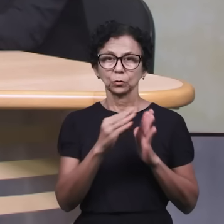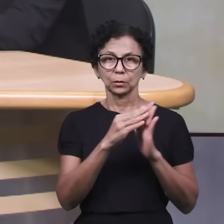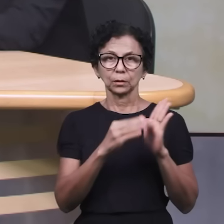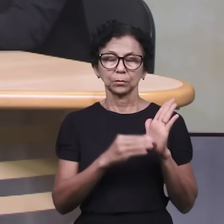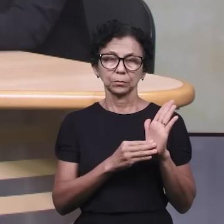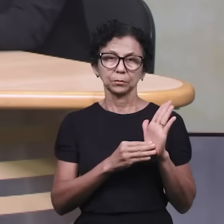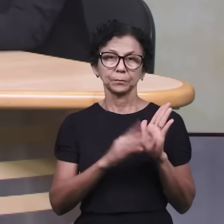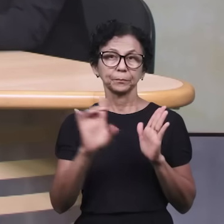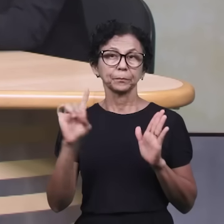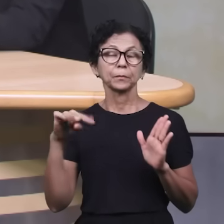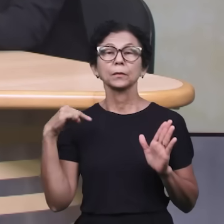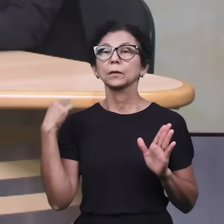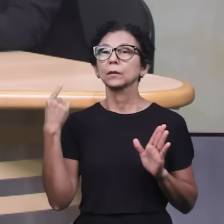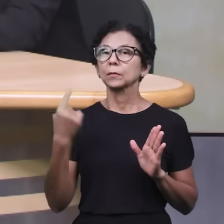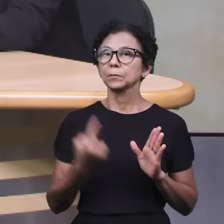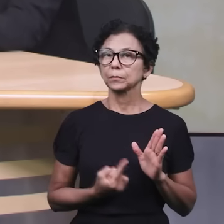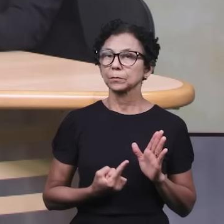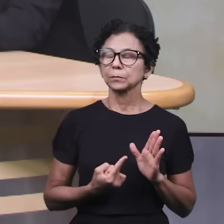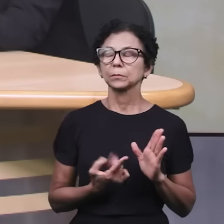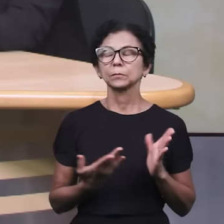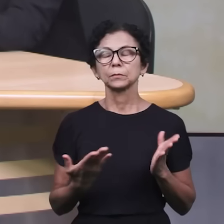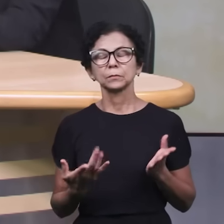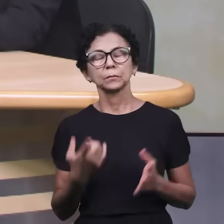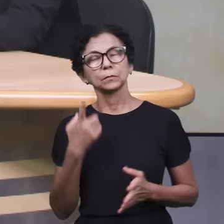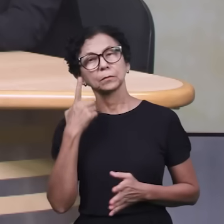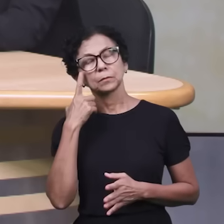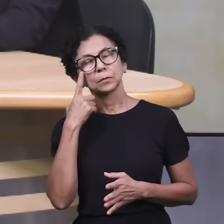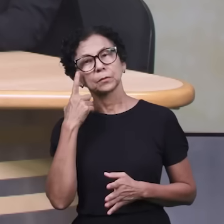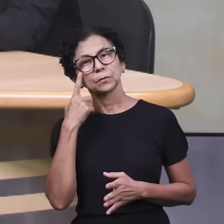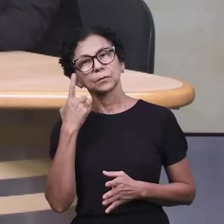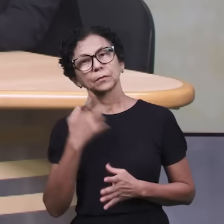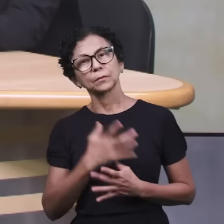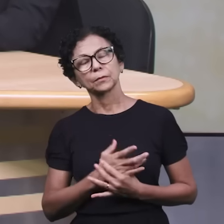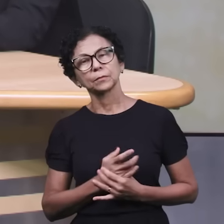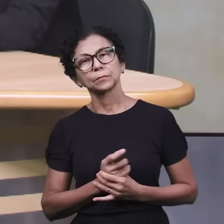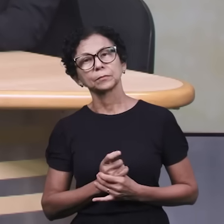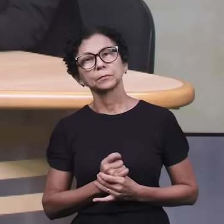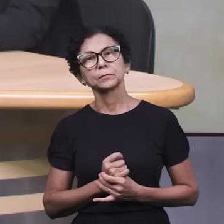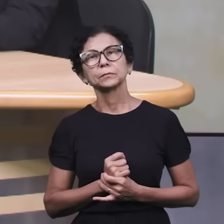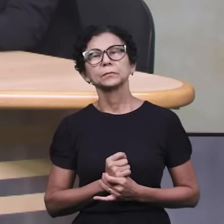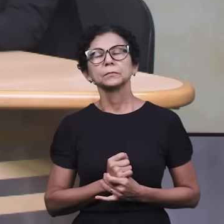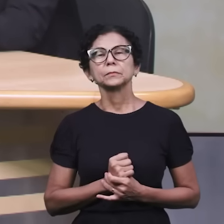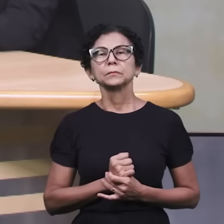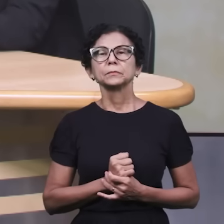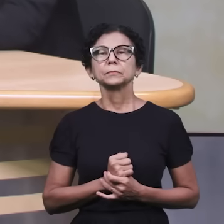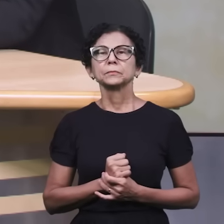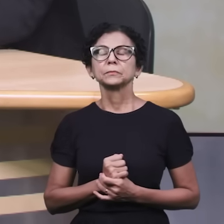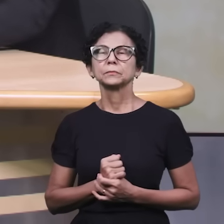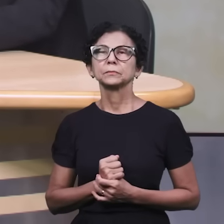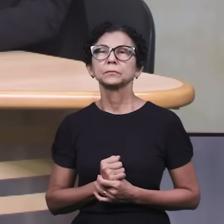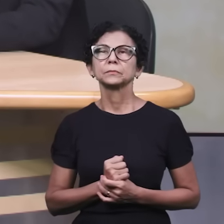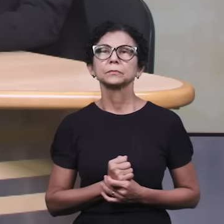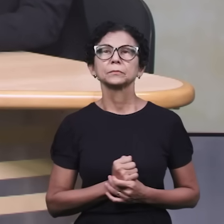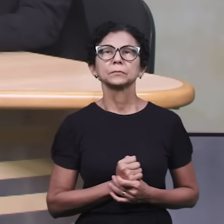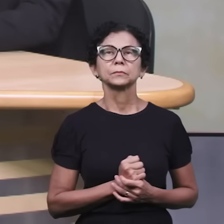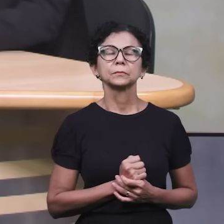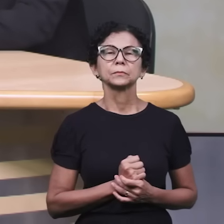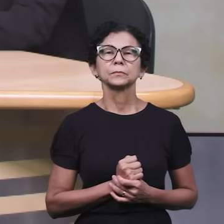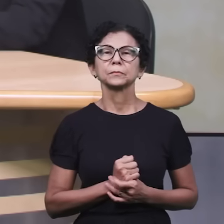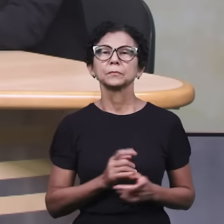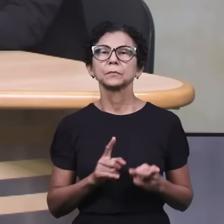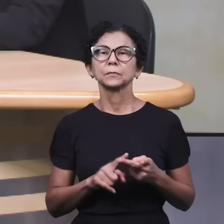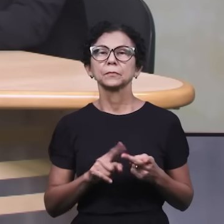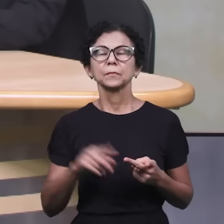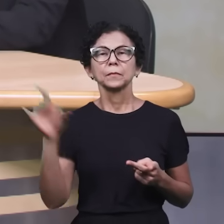então mais, quer dizer, vamos entrar no nosso segunda etapa sobre o batismo com o Espírito Santo. Porque falamos muito sobre o batismo nas